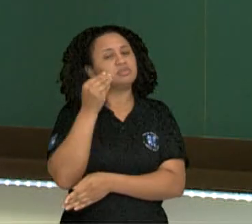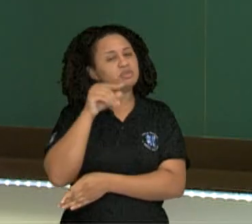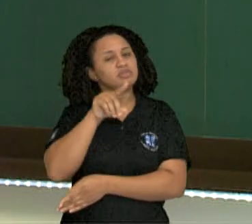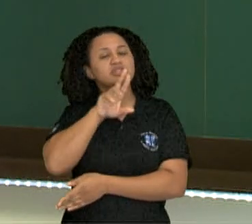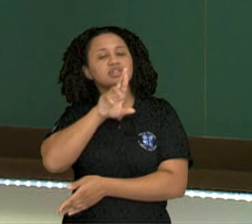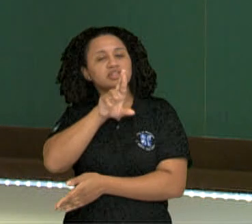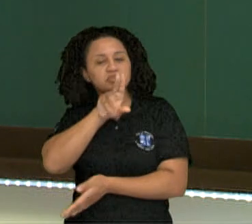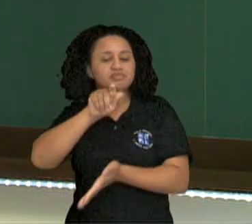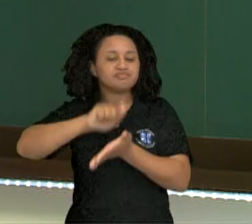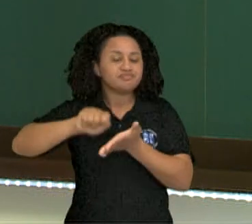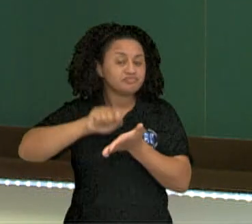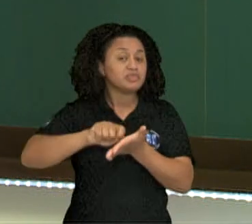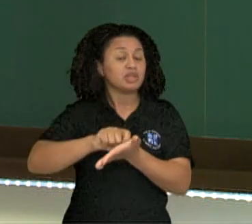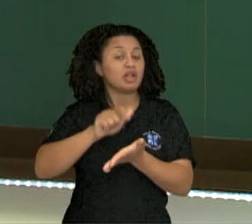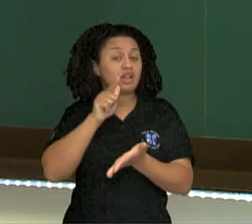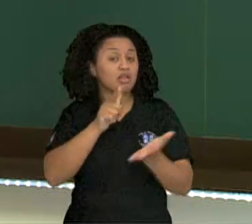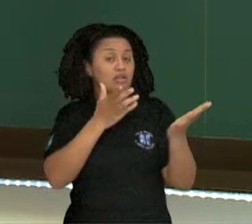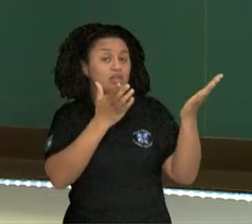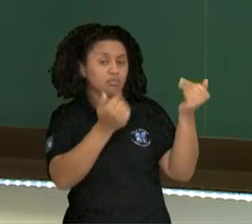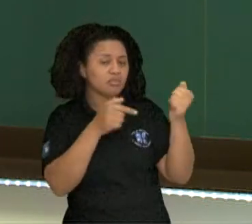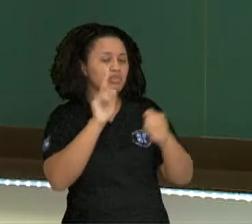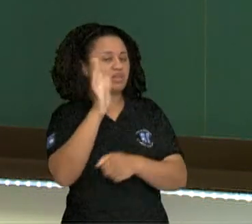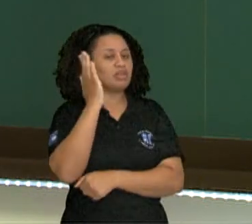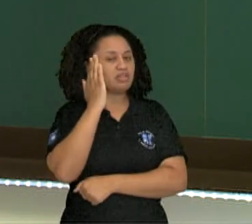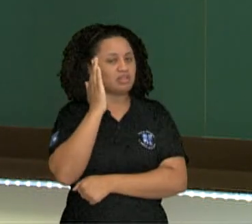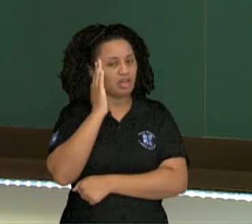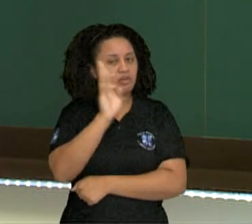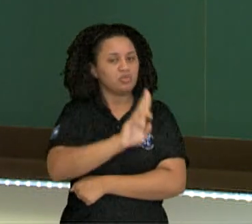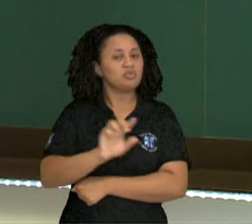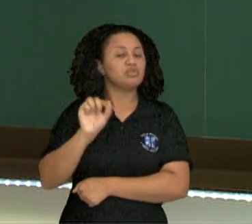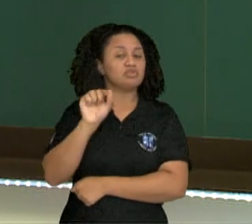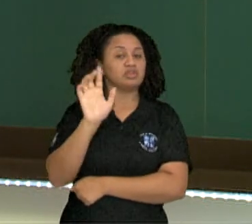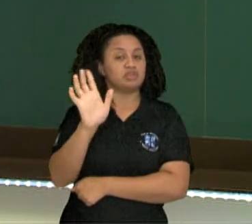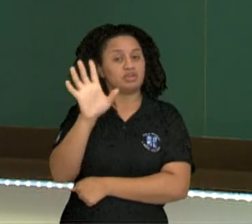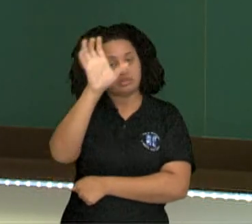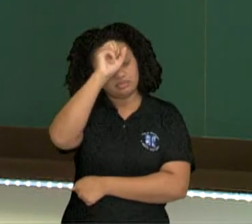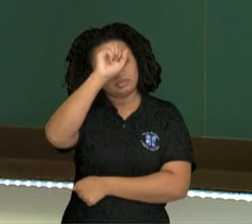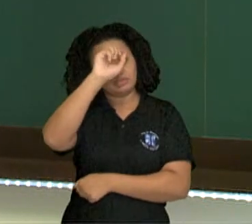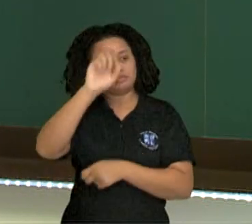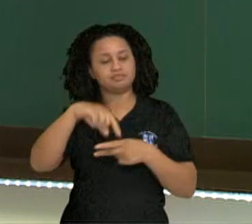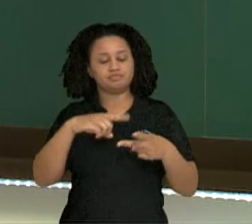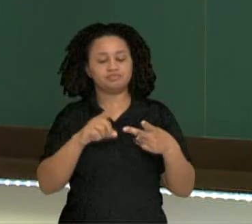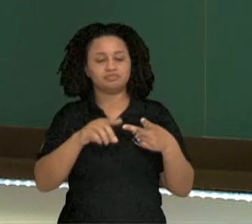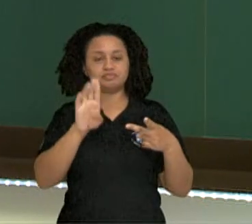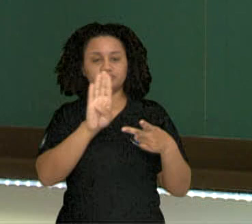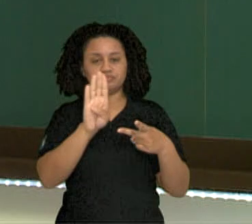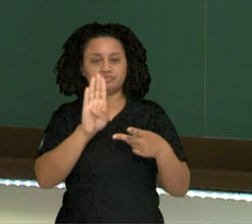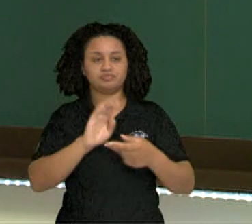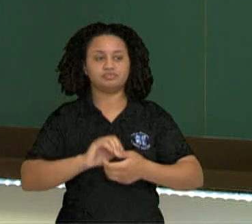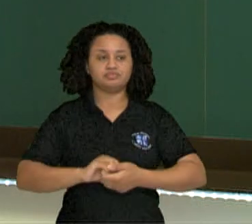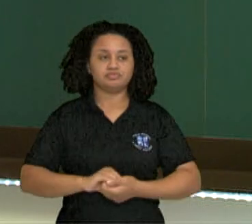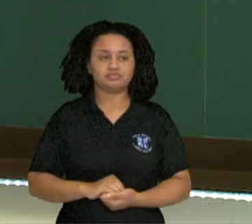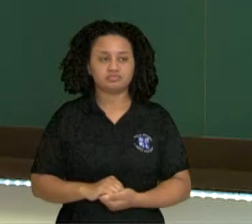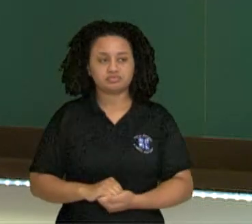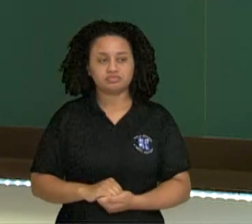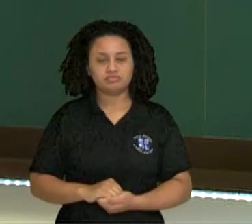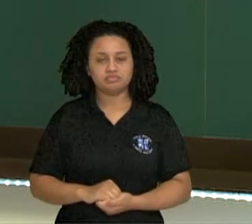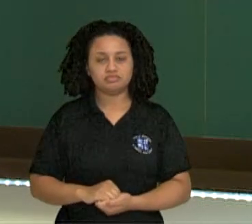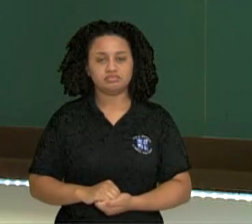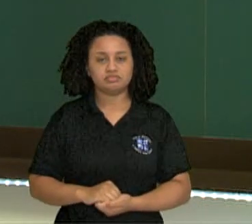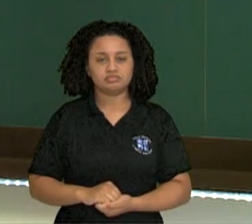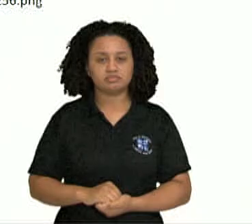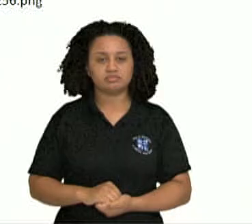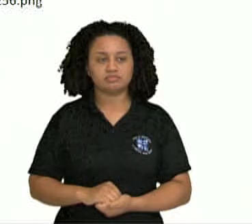procure escrever e utilizar tudo que você já aprendeu. Na letra B, em las frases no te escondas e